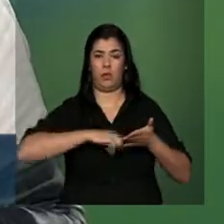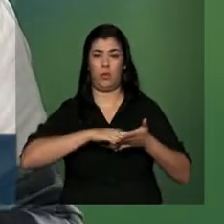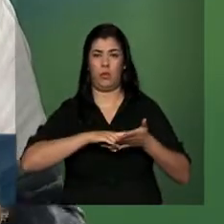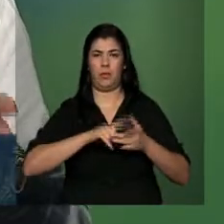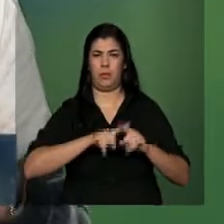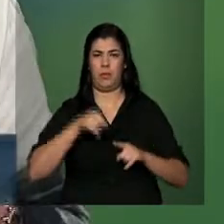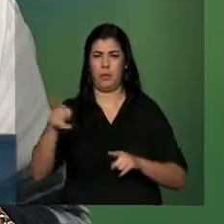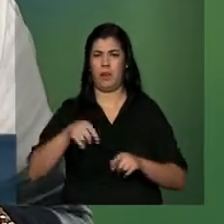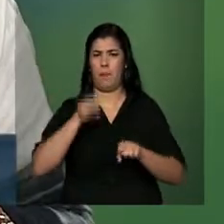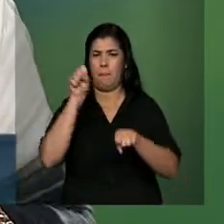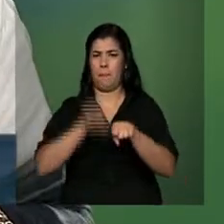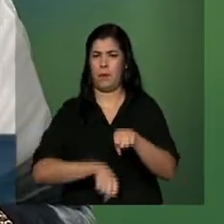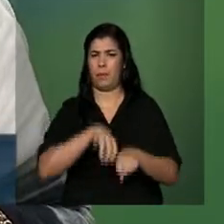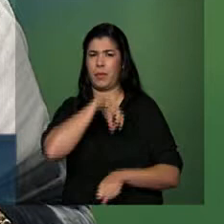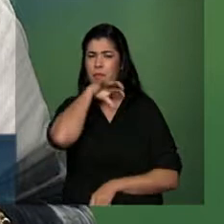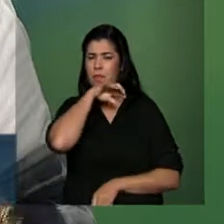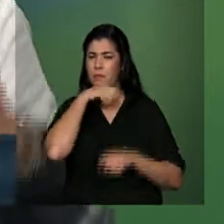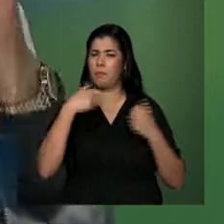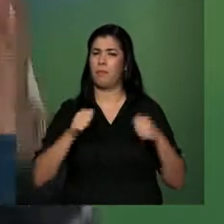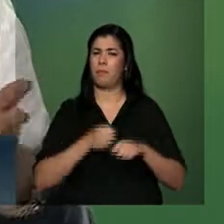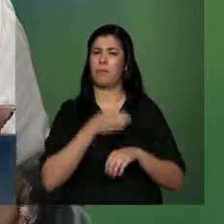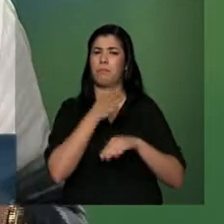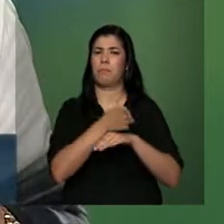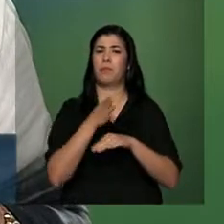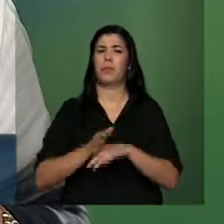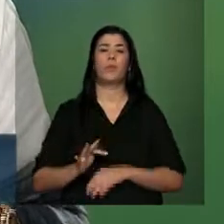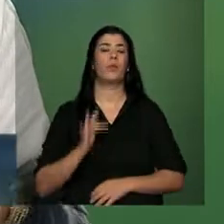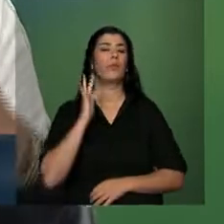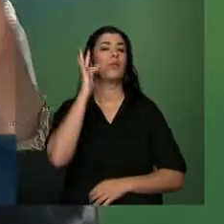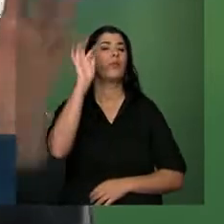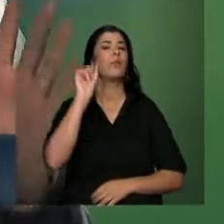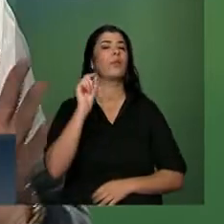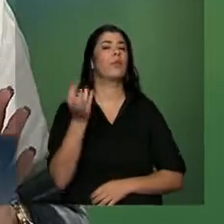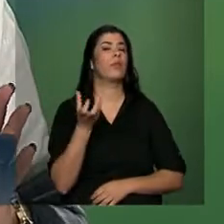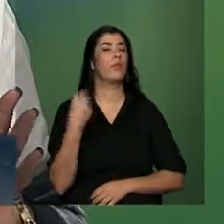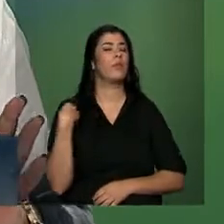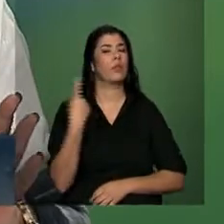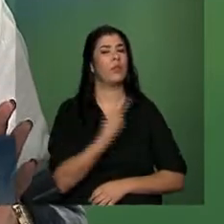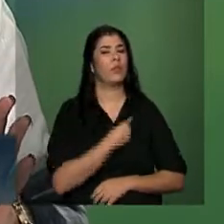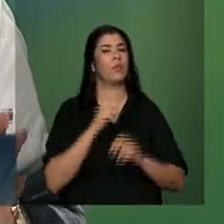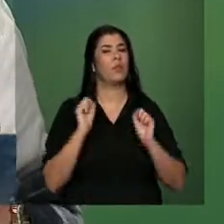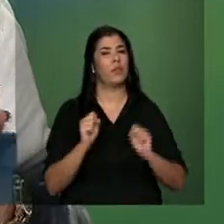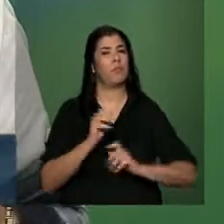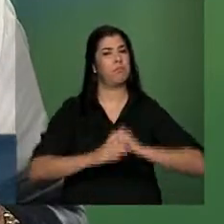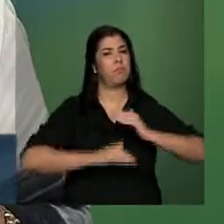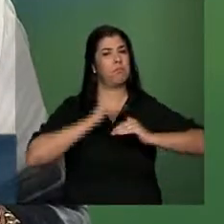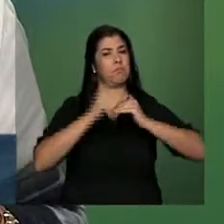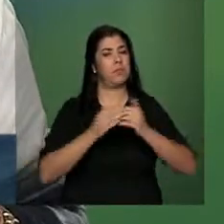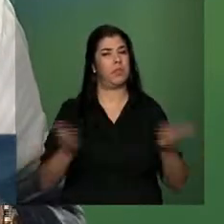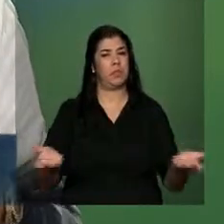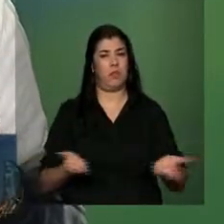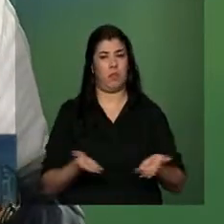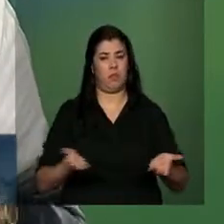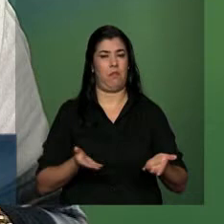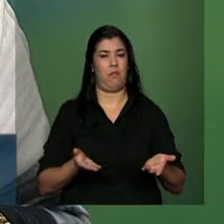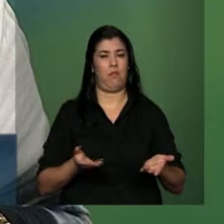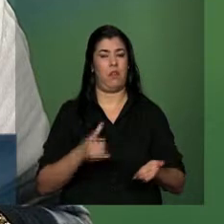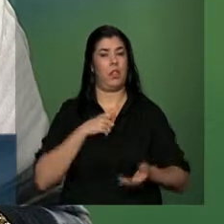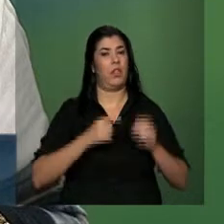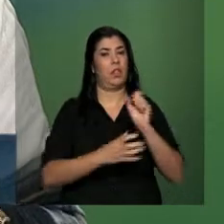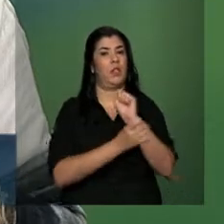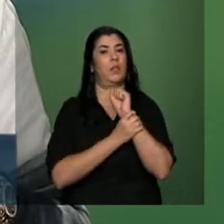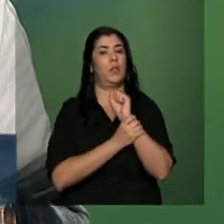abate, nós ainda queremos estar presentes. Quem sabe, no futuro, nós poderemos até avançar. Mas neste momento, para